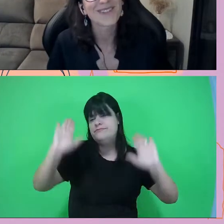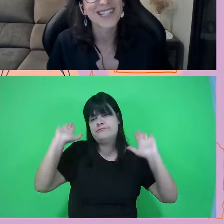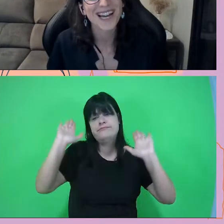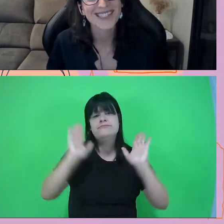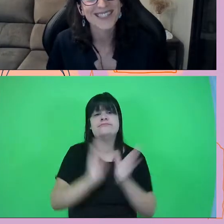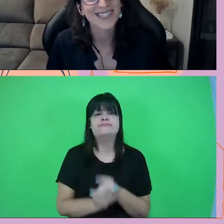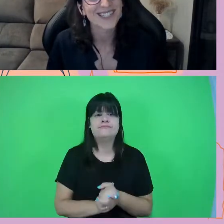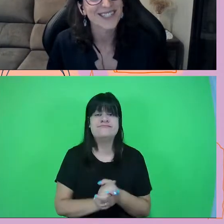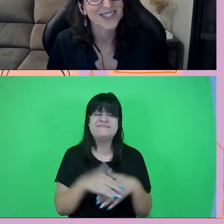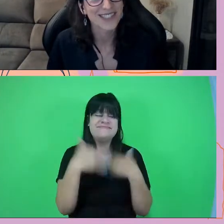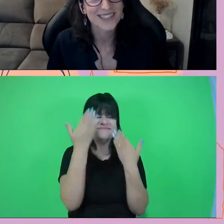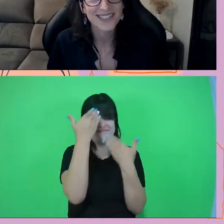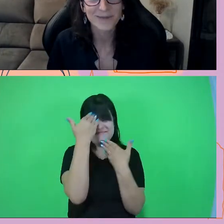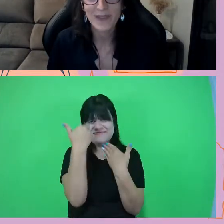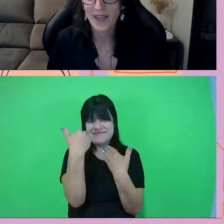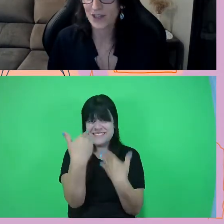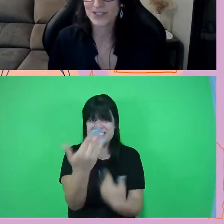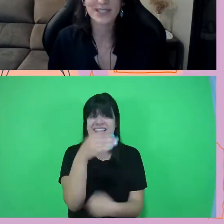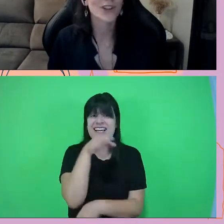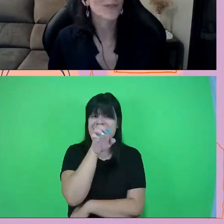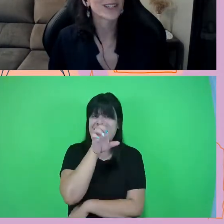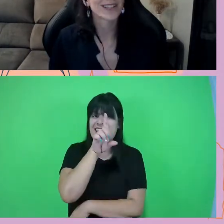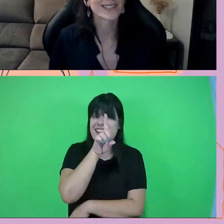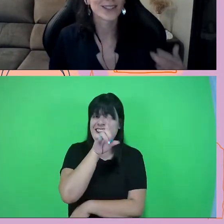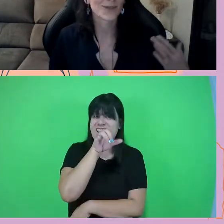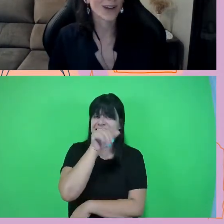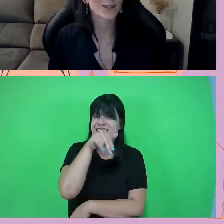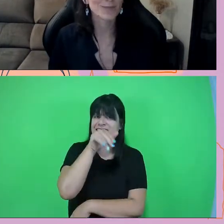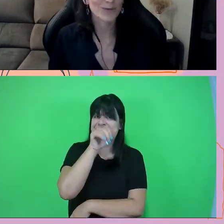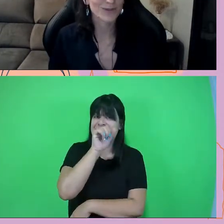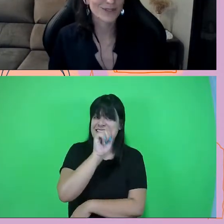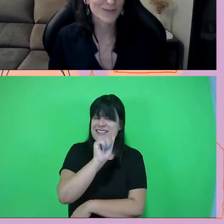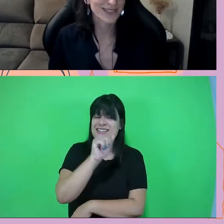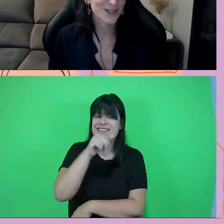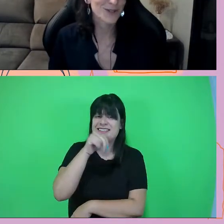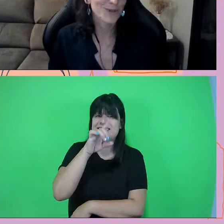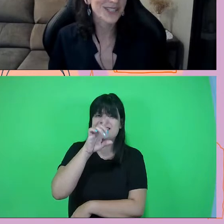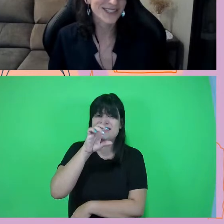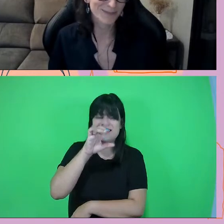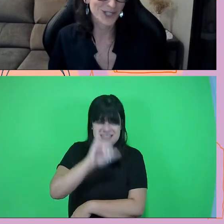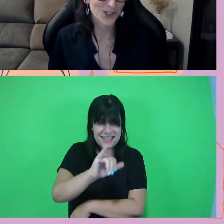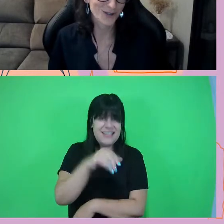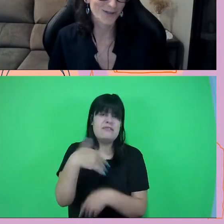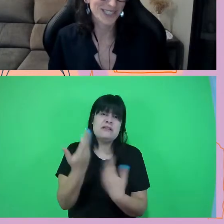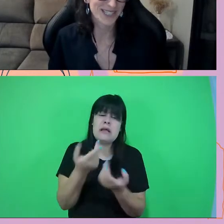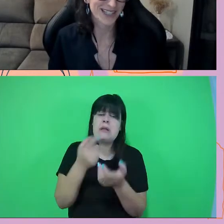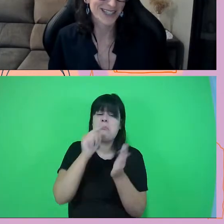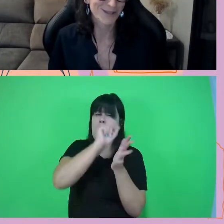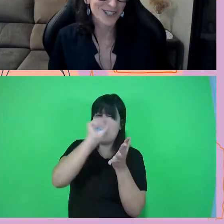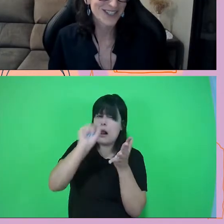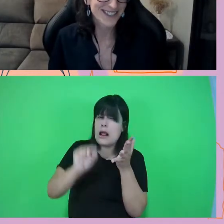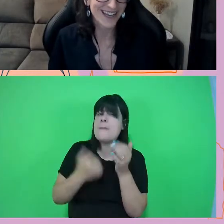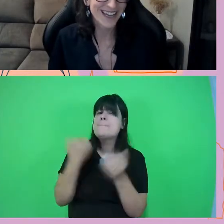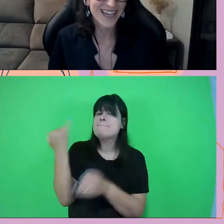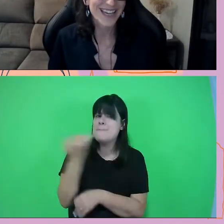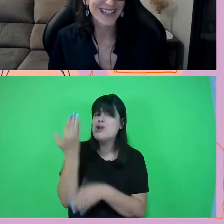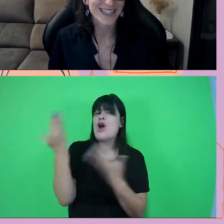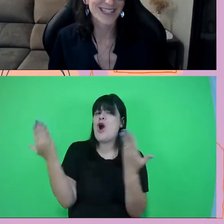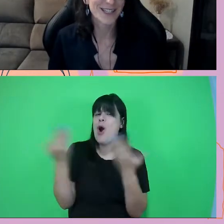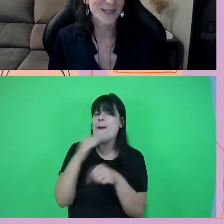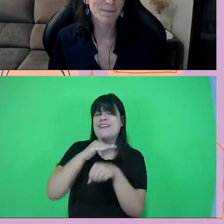Muito bem, obrigada, Ednancy. Acho que você já foi trazendo vários pontos bastante importantes para a gente conversar aqui hoje,